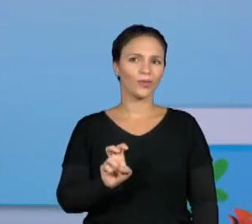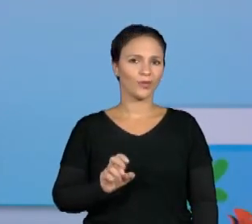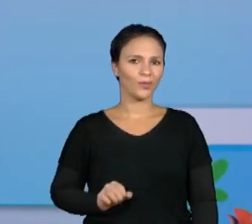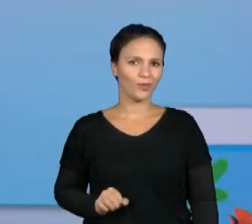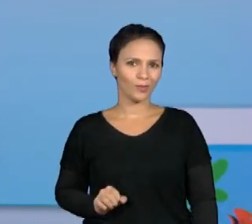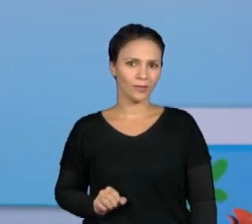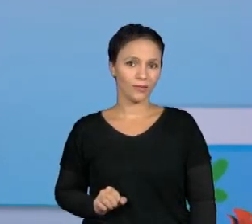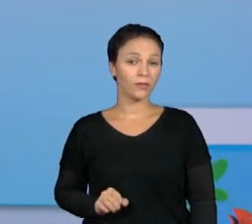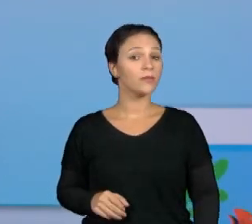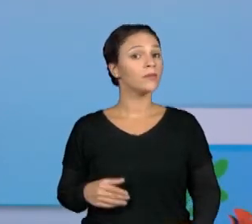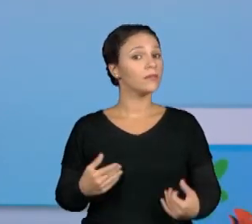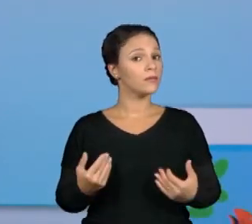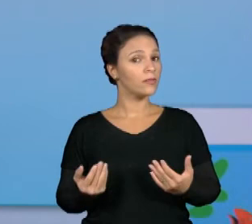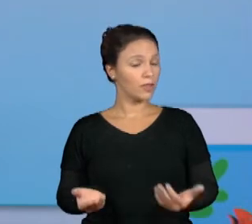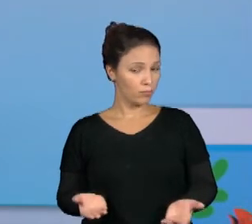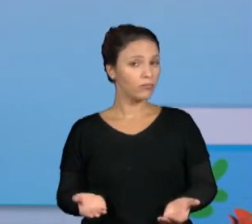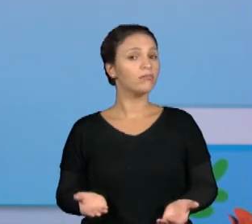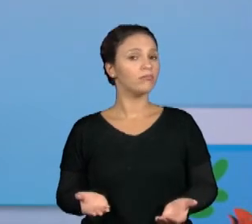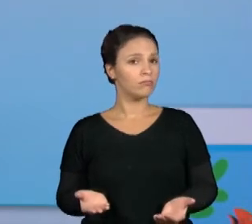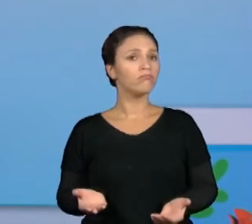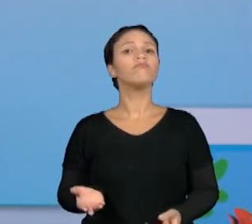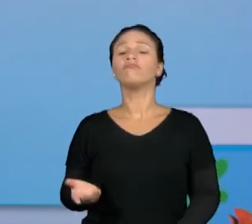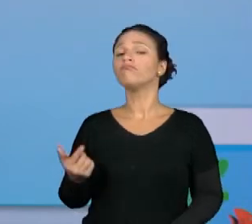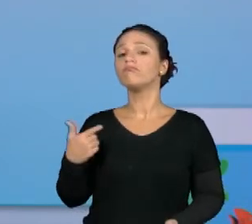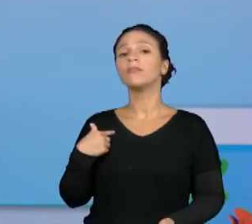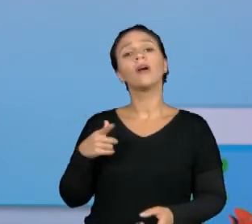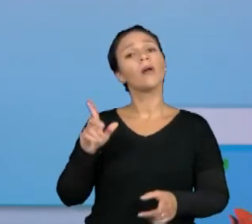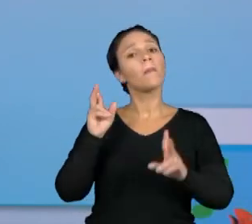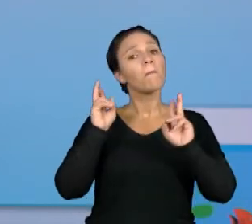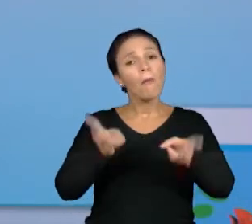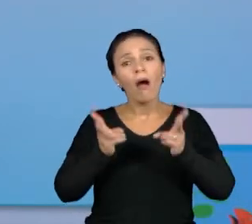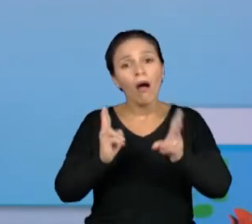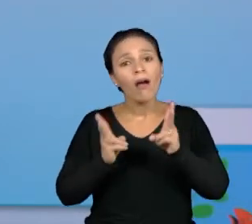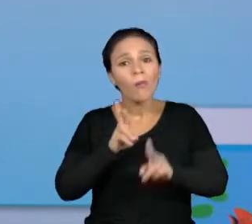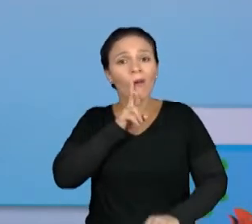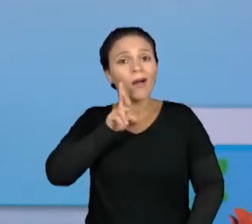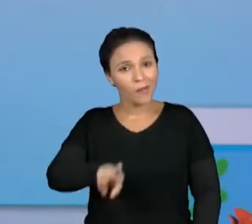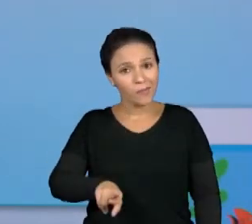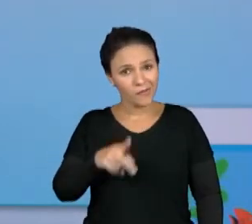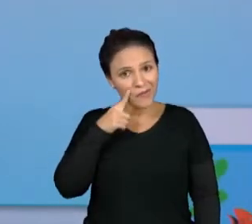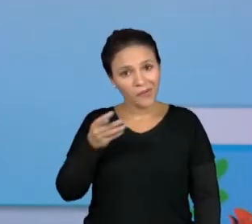Então, dessa forma, eu também resolvi o mesmo problema,